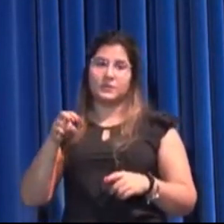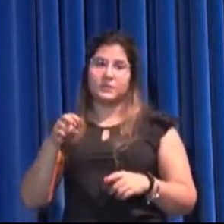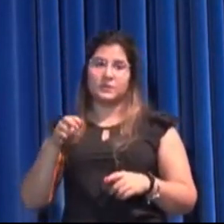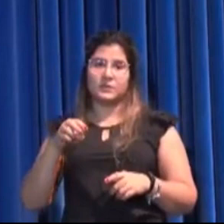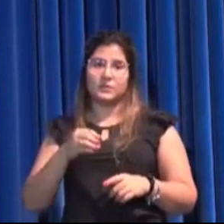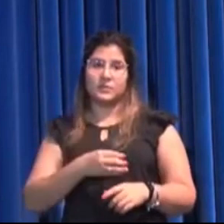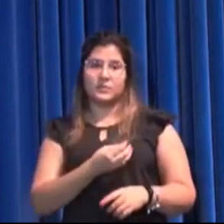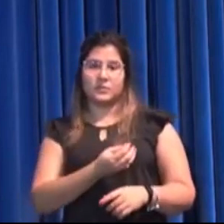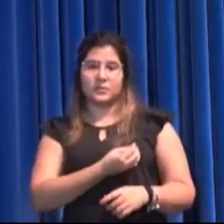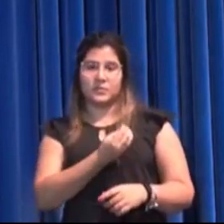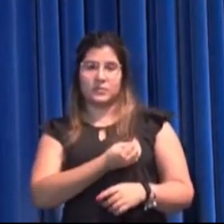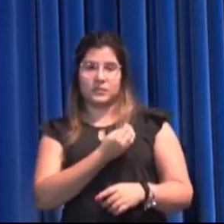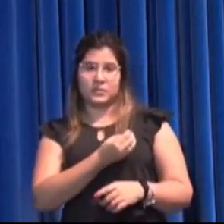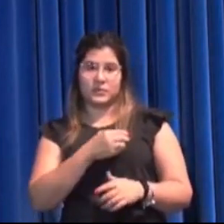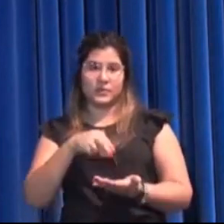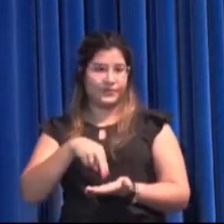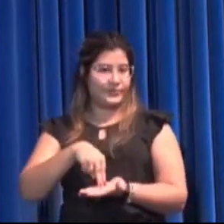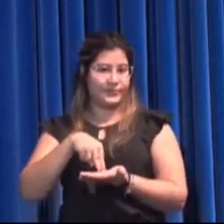residência.